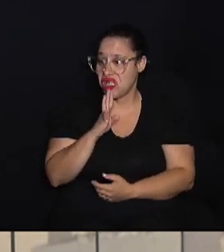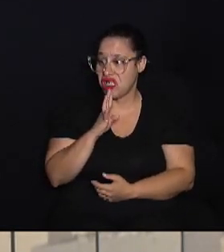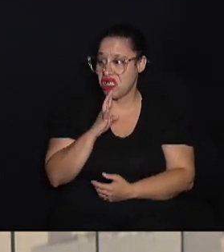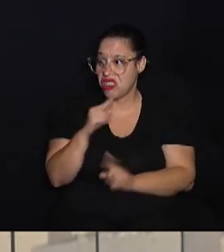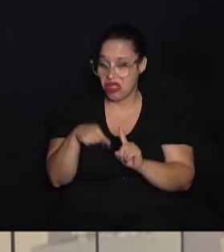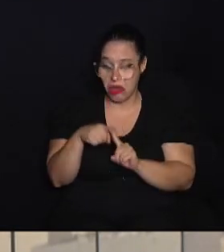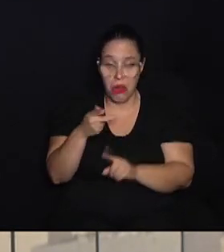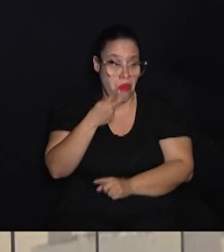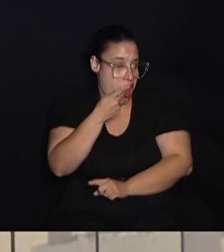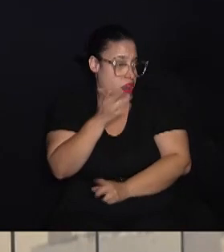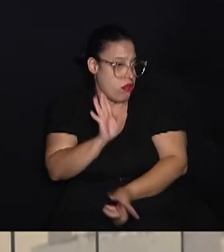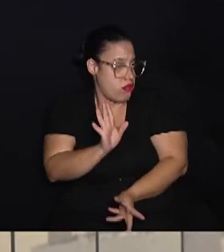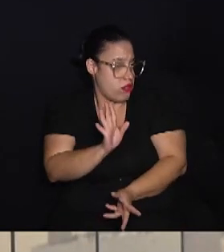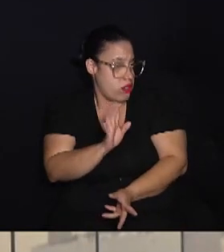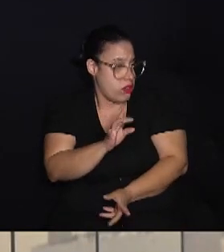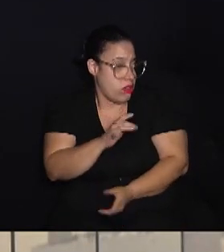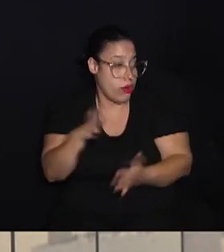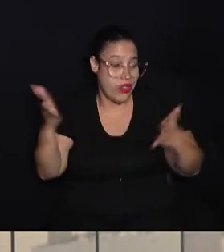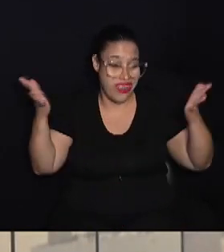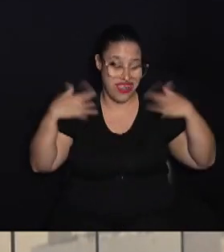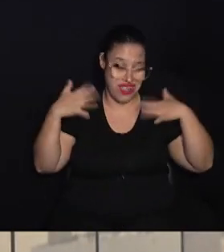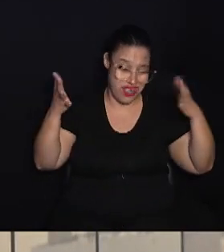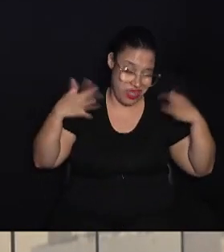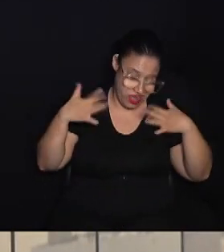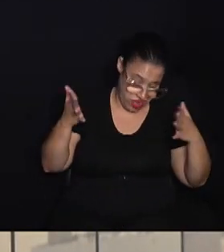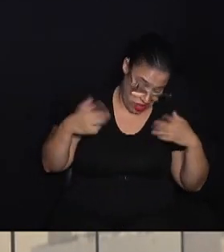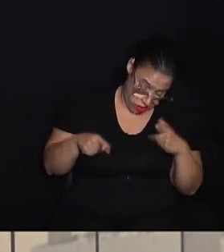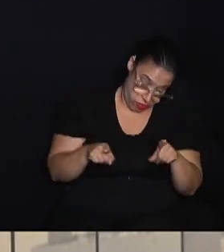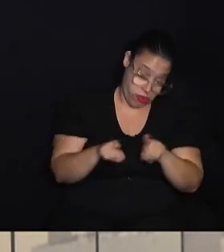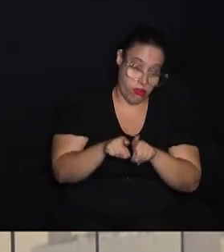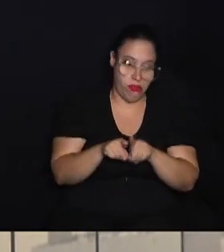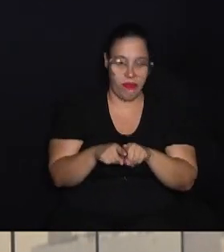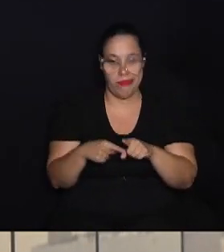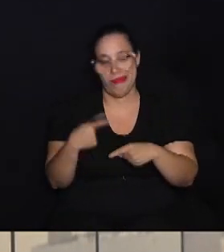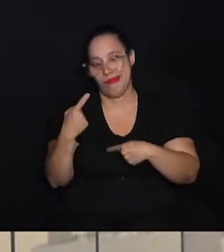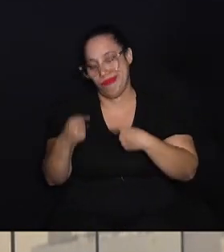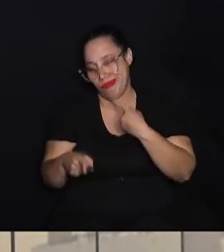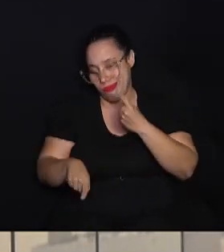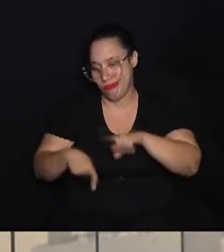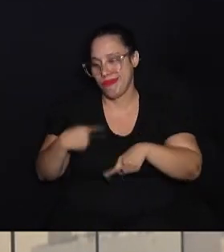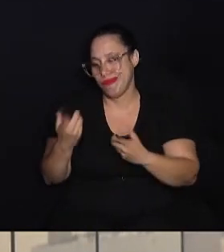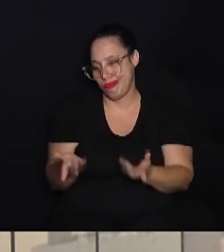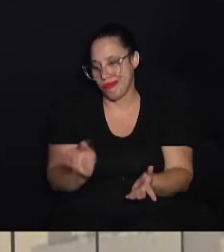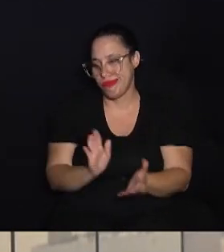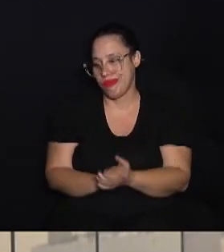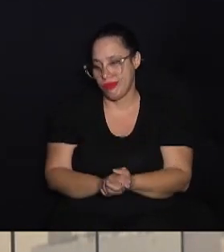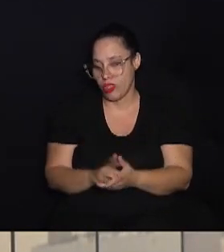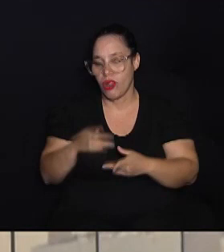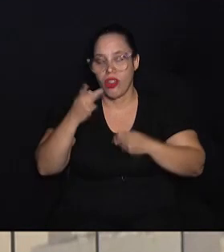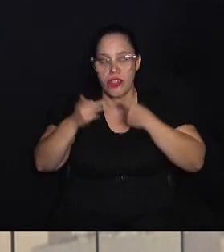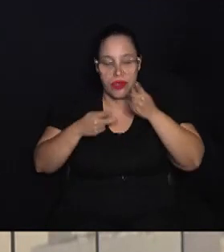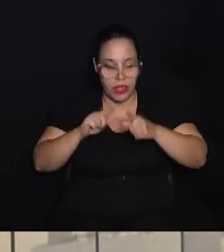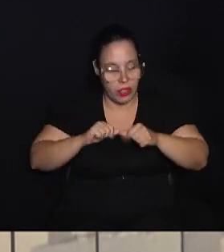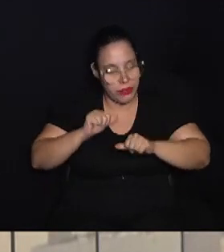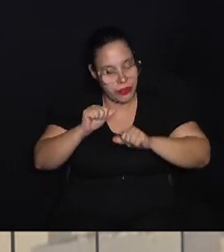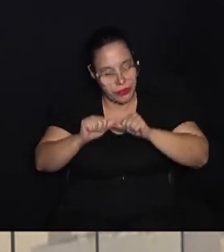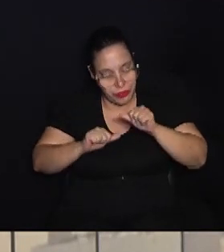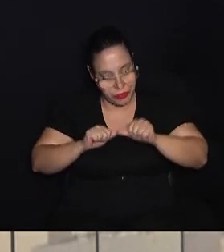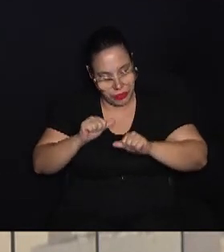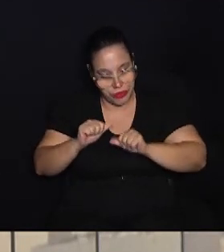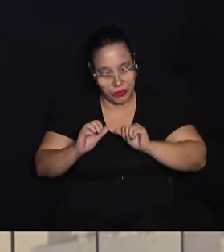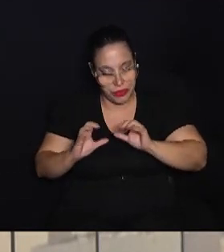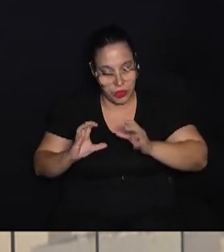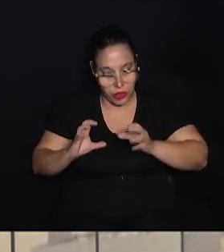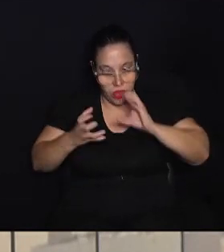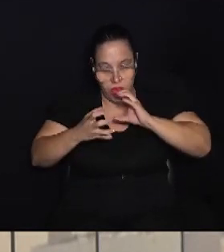meteorologia fala, né? E o verão também, e assim sucessivamente. Então é isso. Quando a gente fala na mudança climática, na emergência climática, é isso.